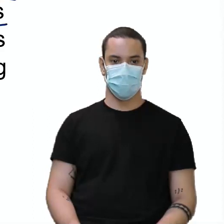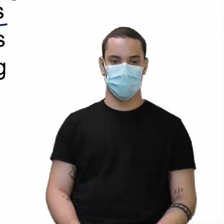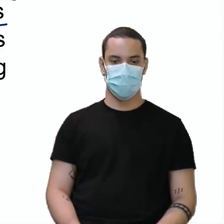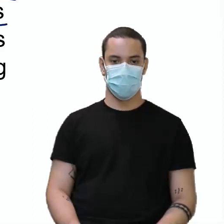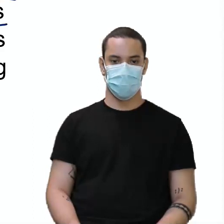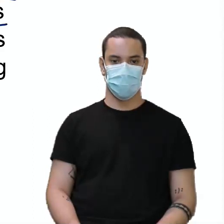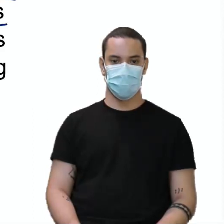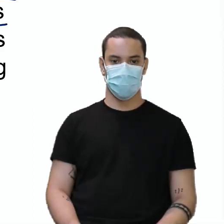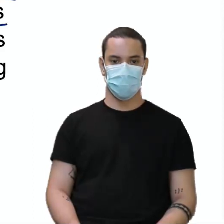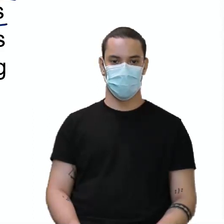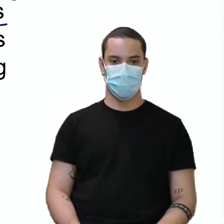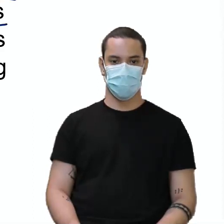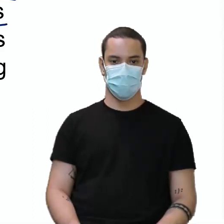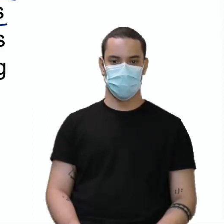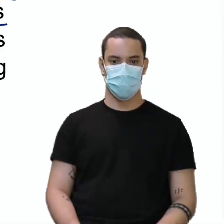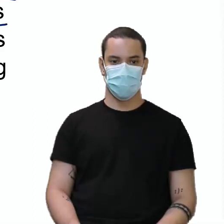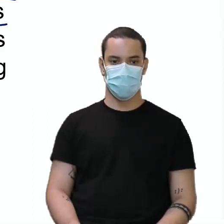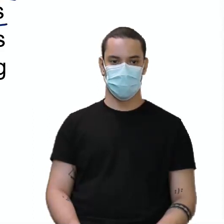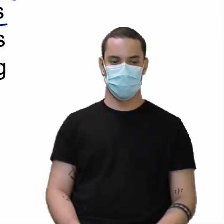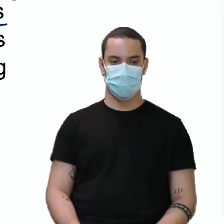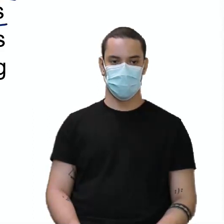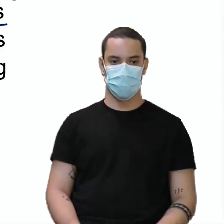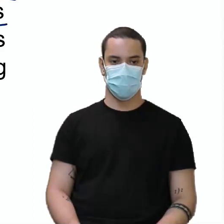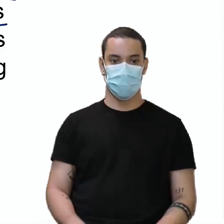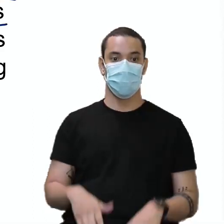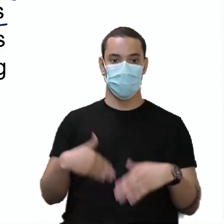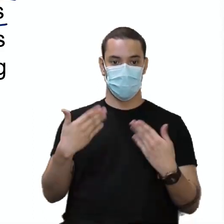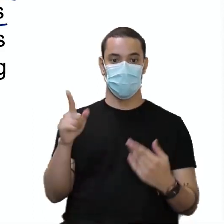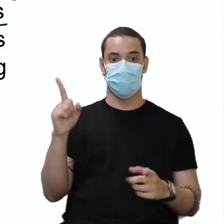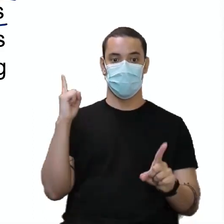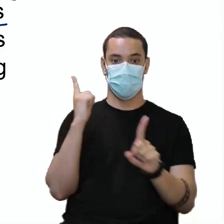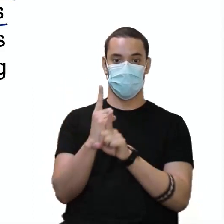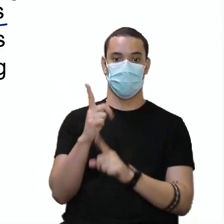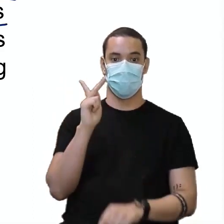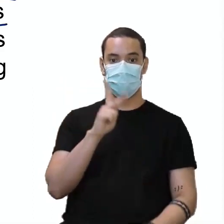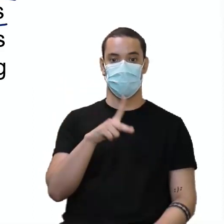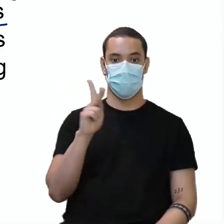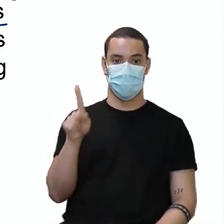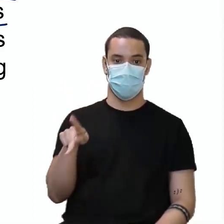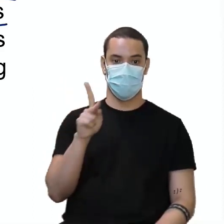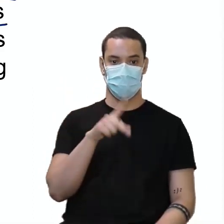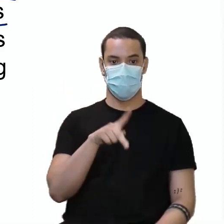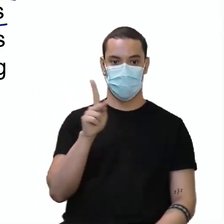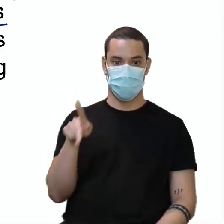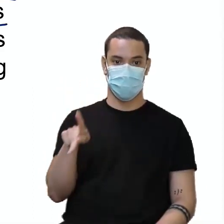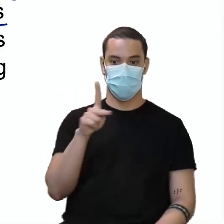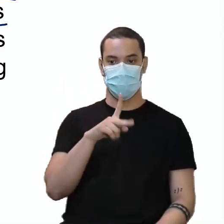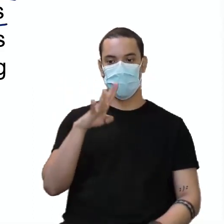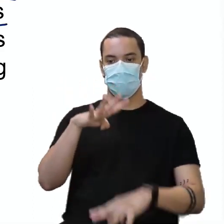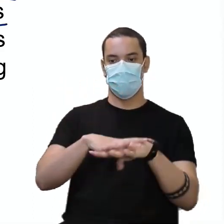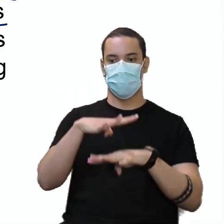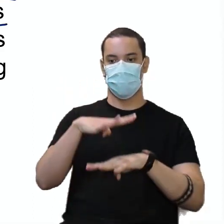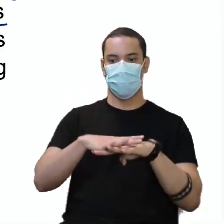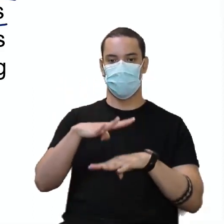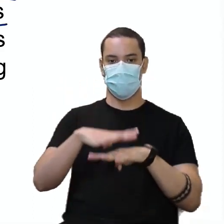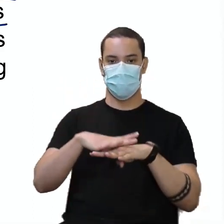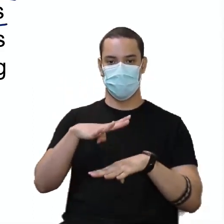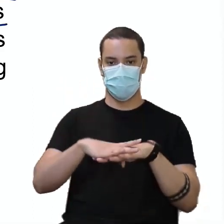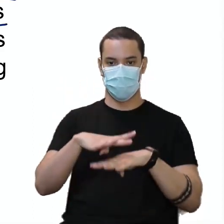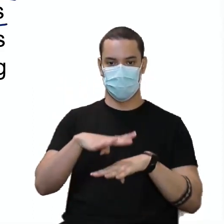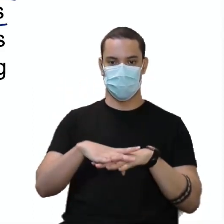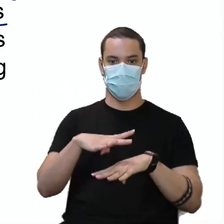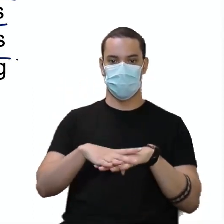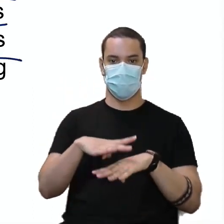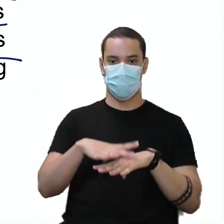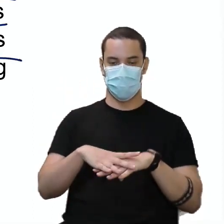When he met his math teacher, Mrs. Bells. Quando ele encontrou a professora de matemática, Mrs.